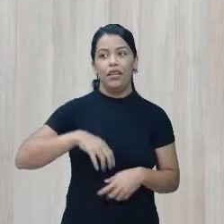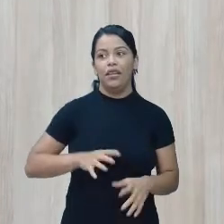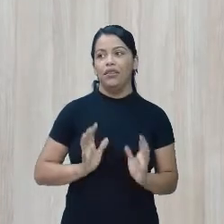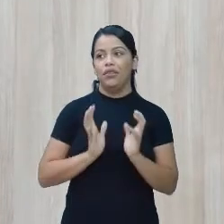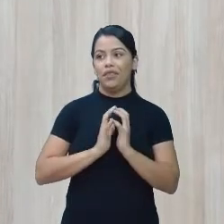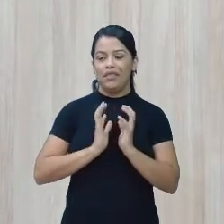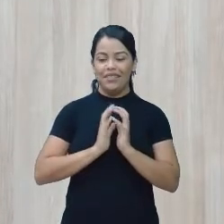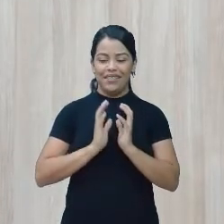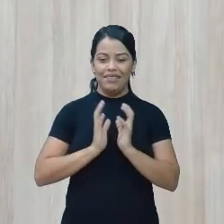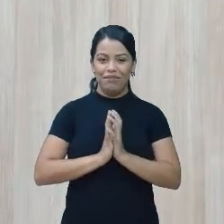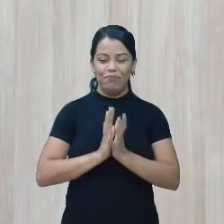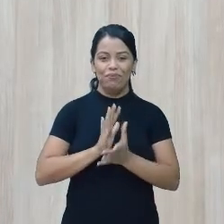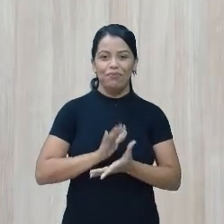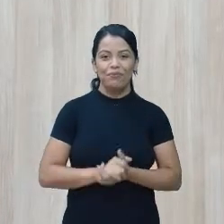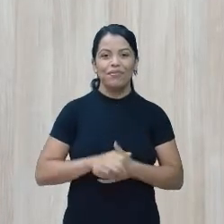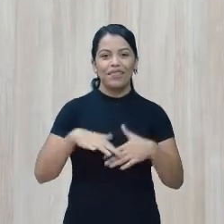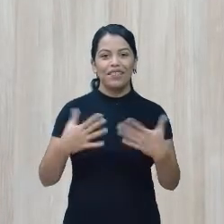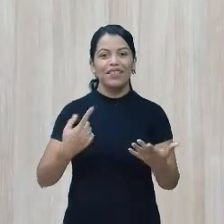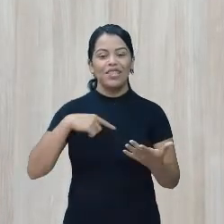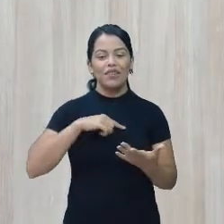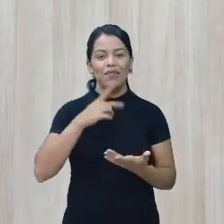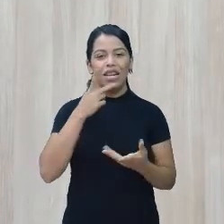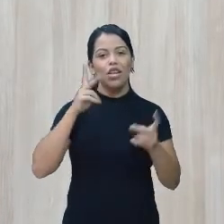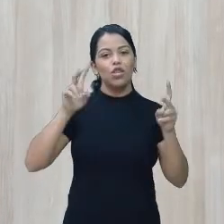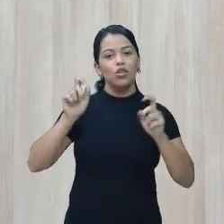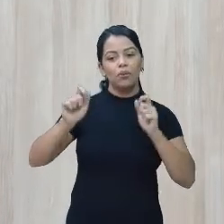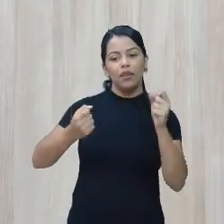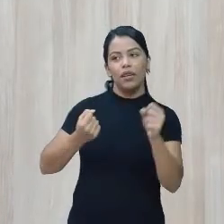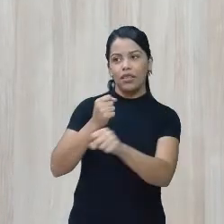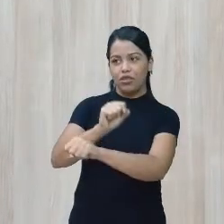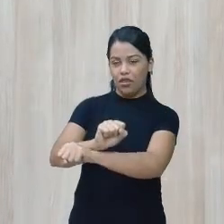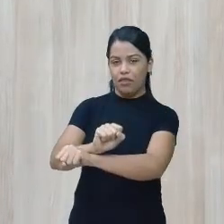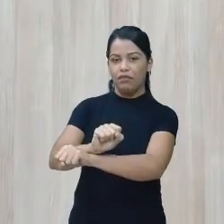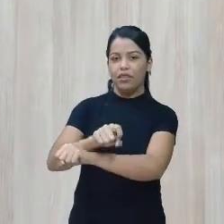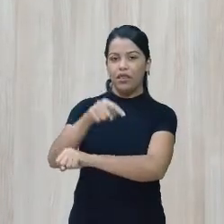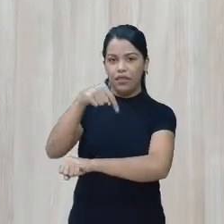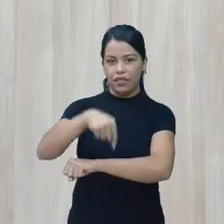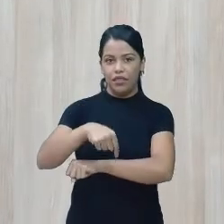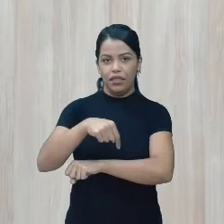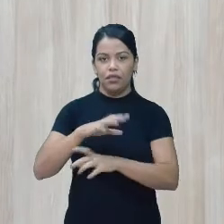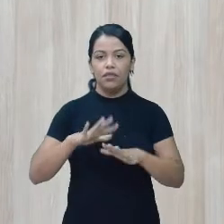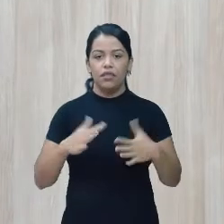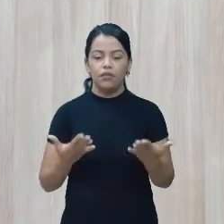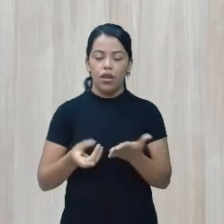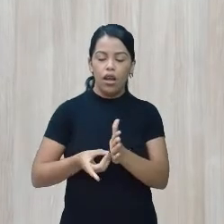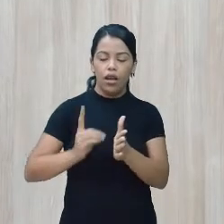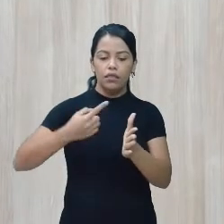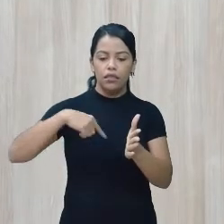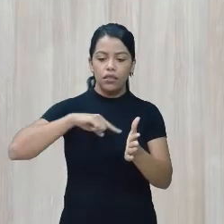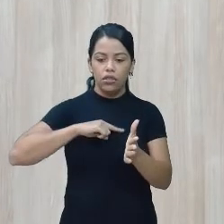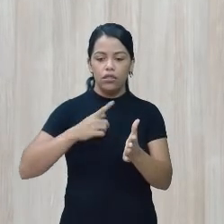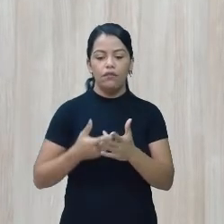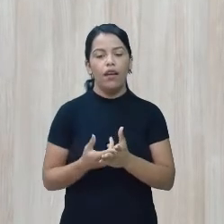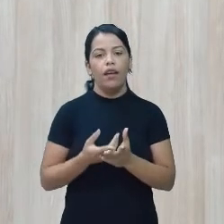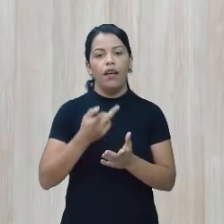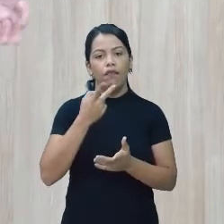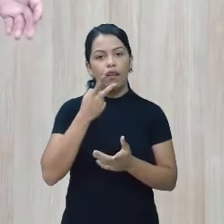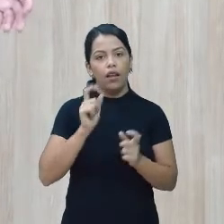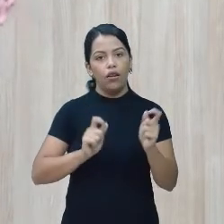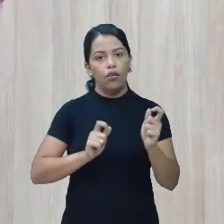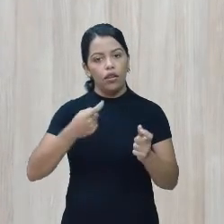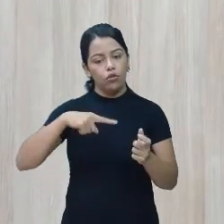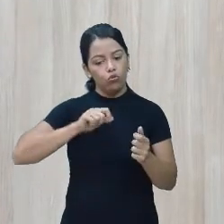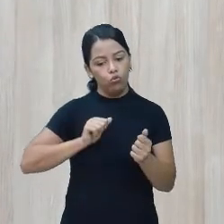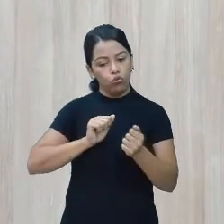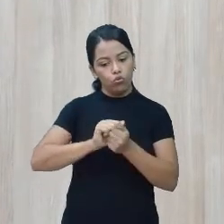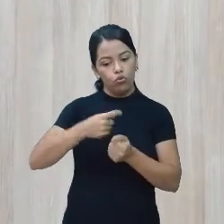do século XIX. Mas antes, deixa eu sinalizar aqui direitinho, eu estou com a Laisa. A Laisa